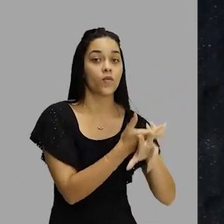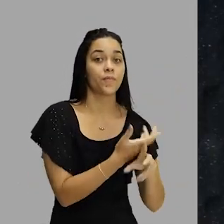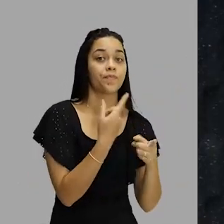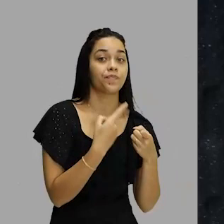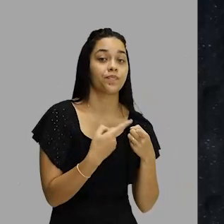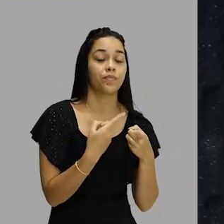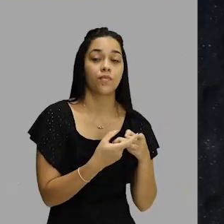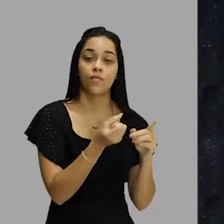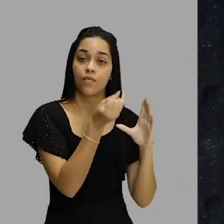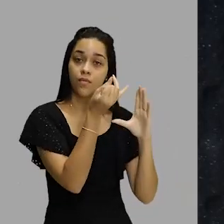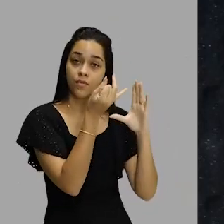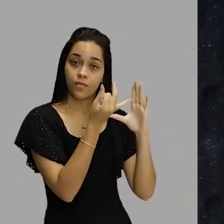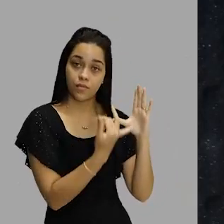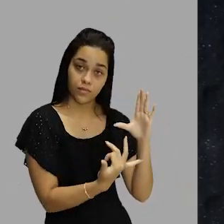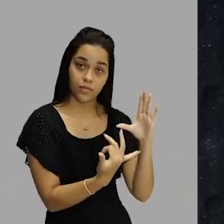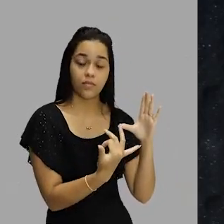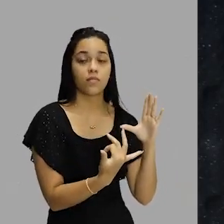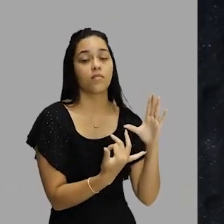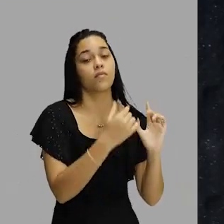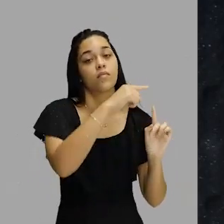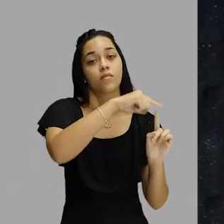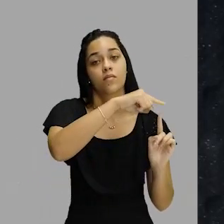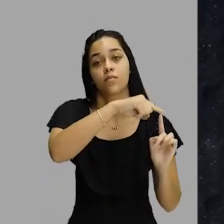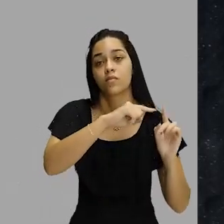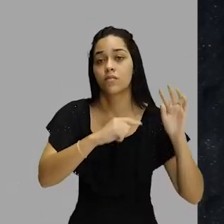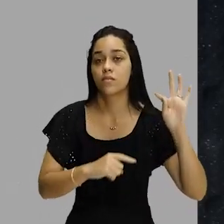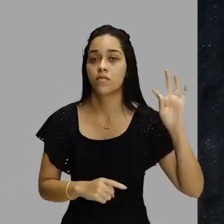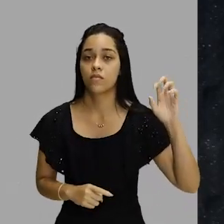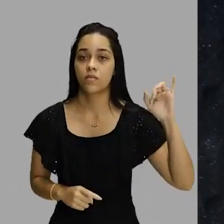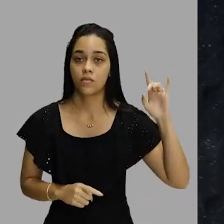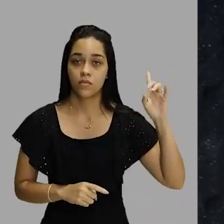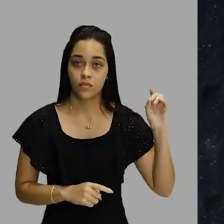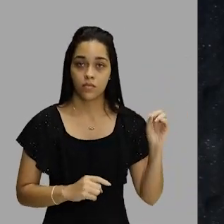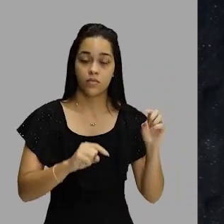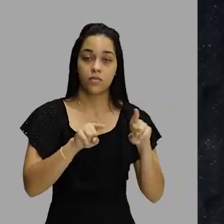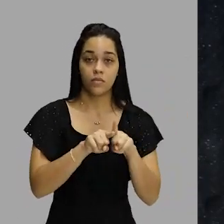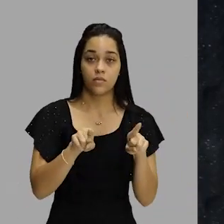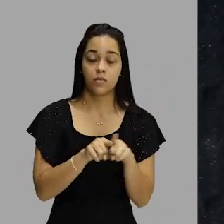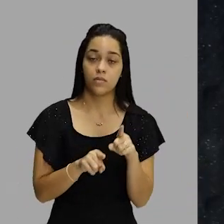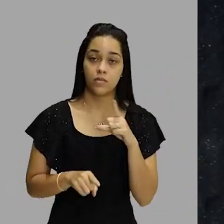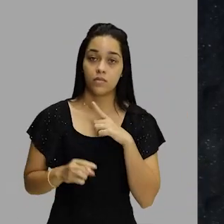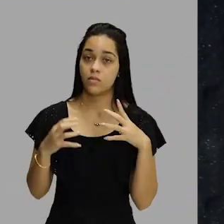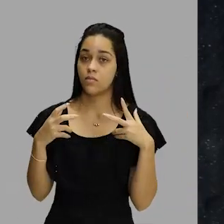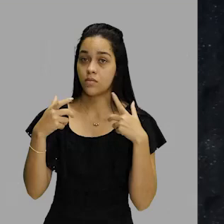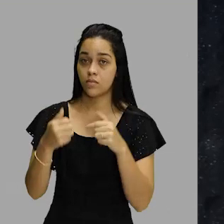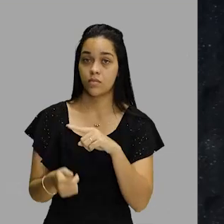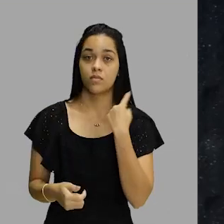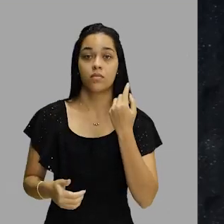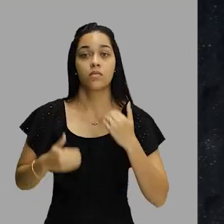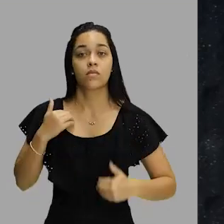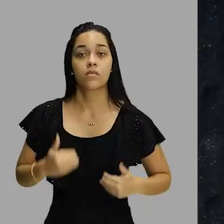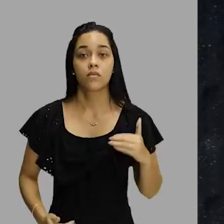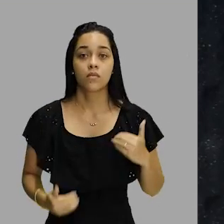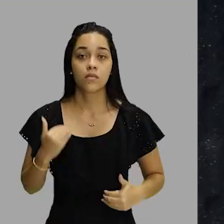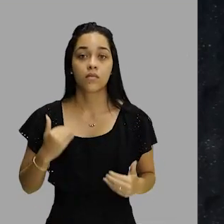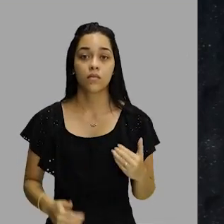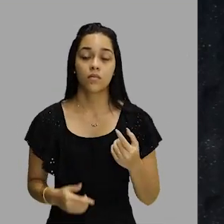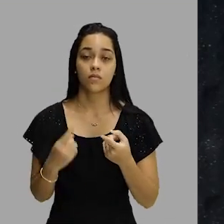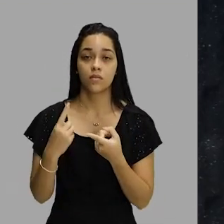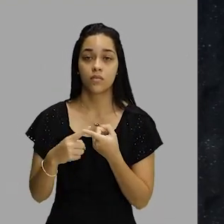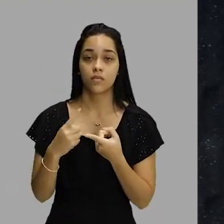uma característica desse tipo de tecido e é o que compõe a maior parte do nosso corpo, até mesmo